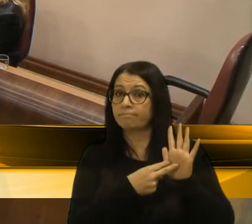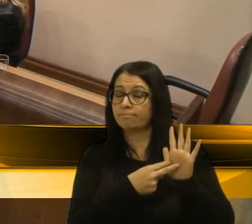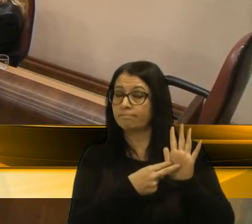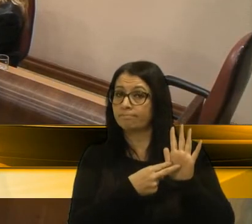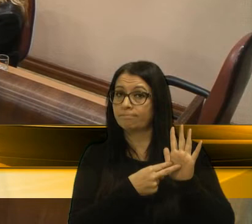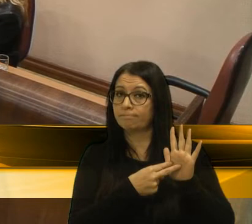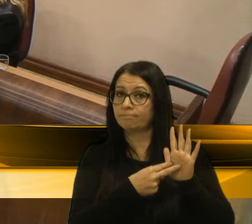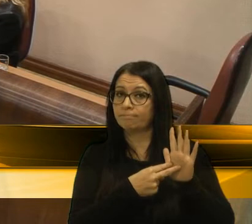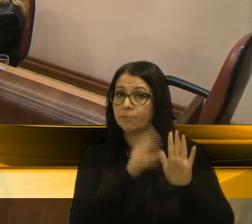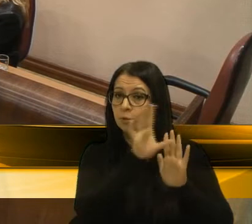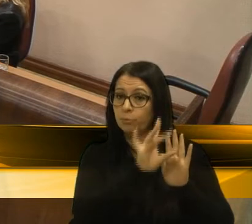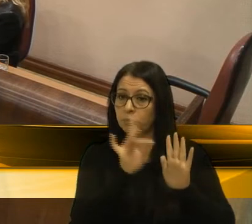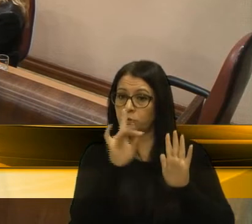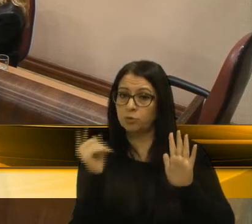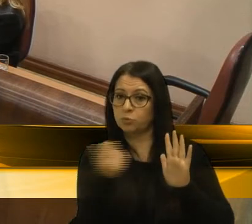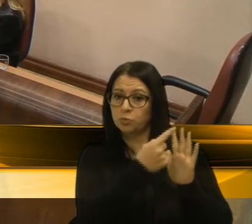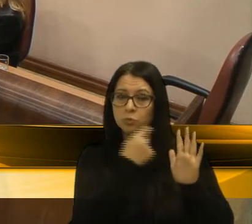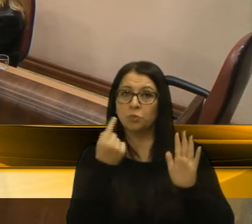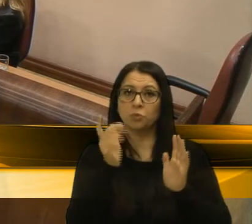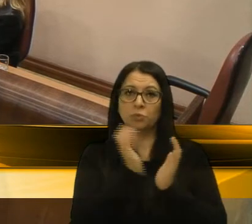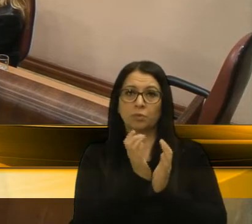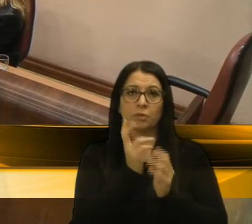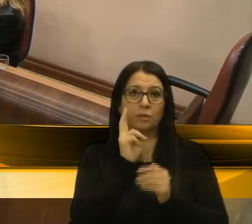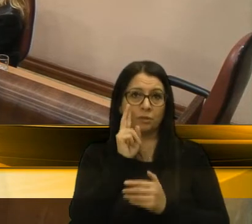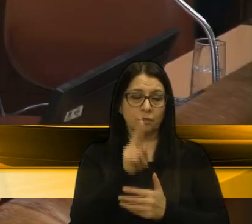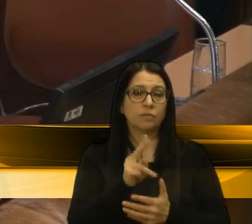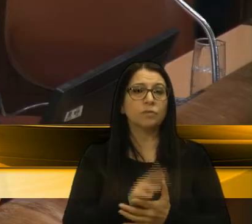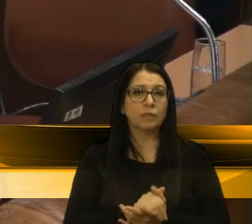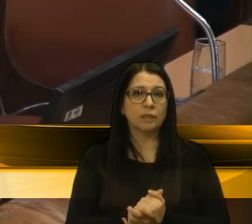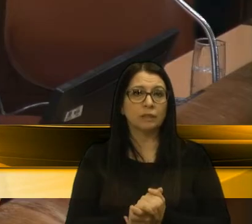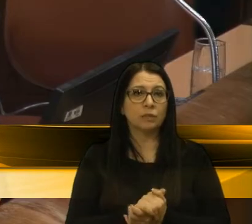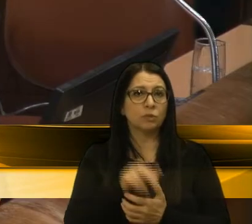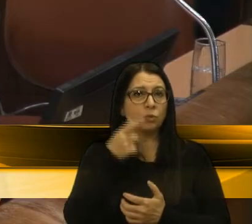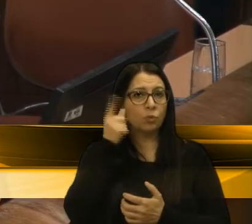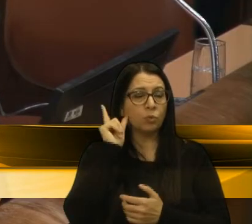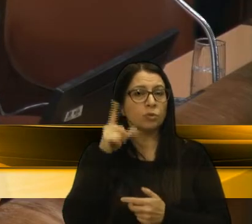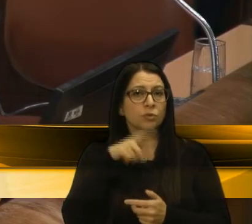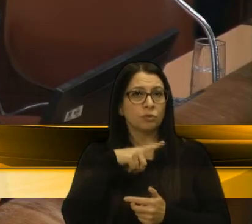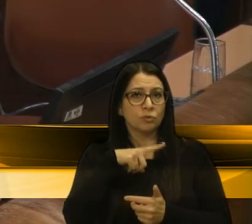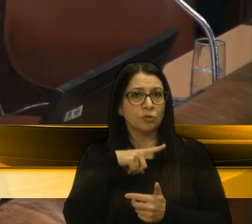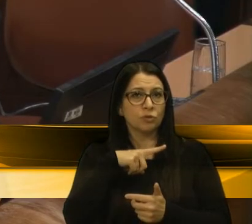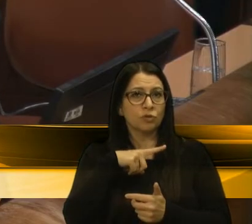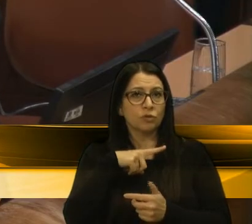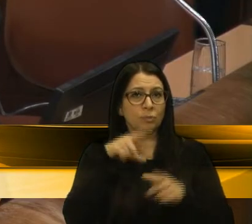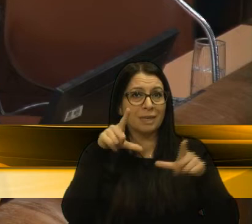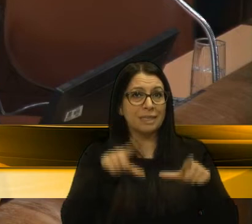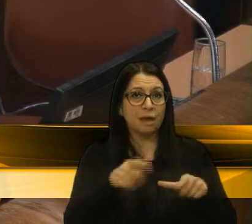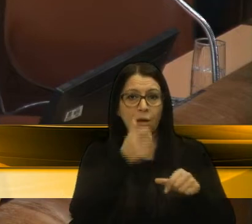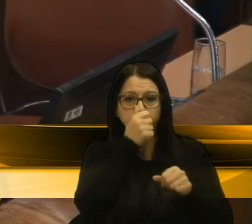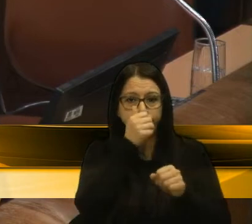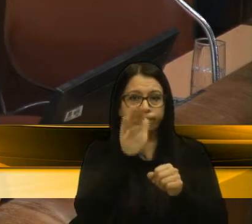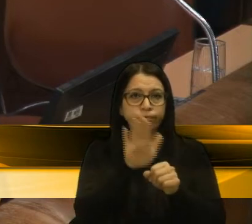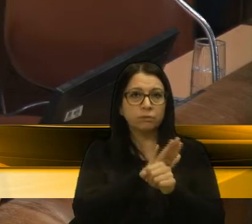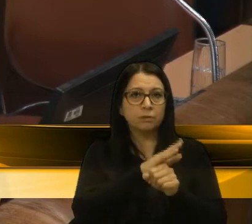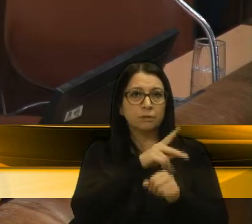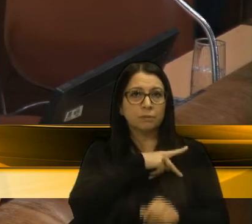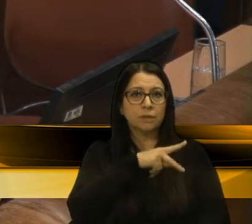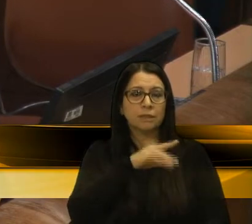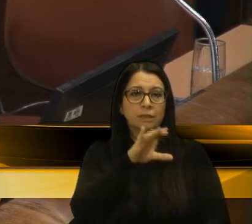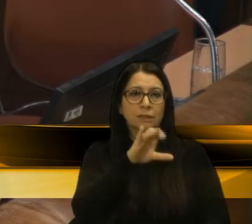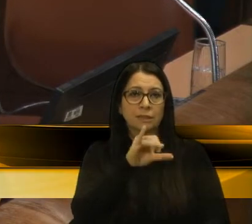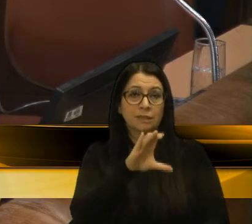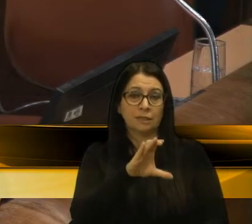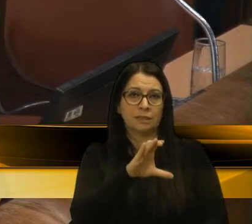para compartilhar com os colegas e quem nos assiste, ontem tínhamos, né, uma sala cheia na presidência da SIC, estavam